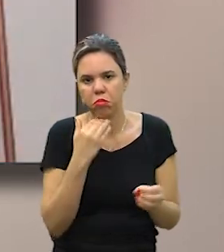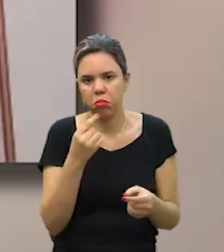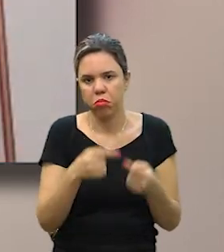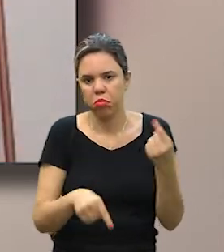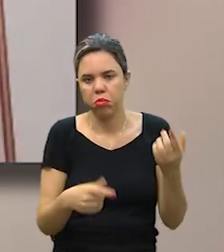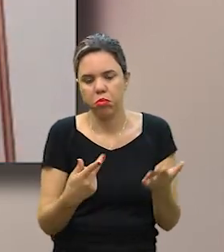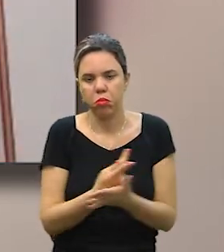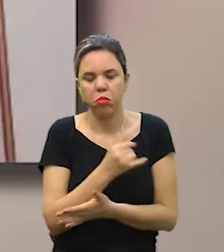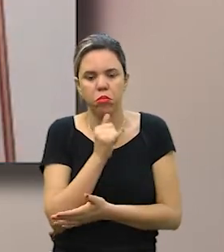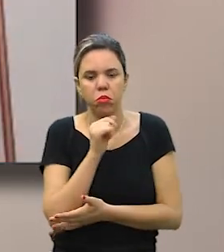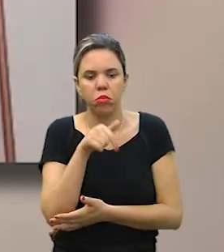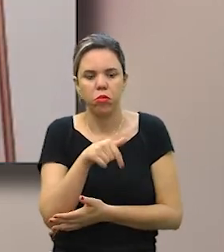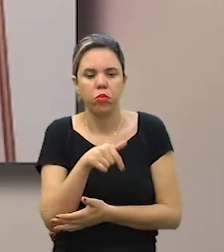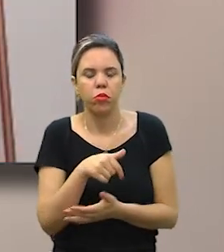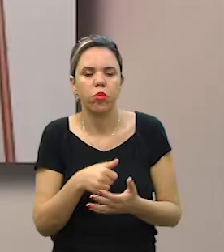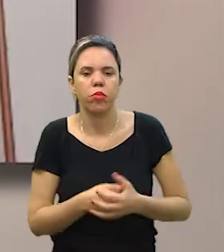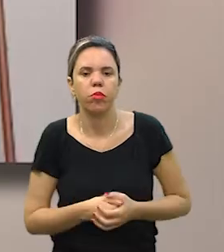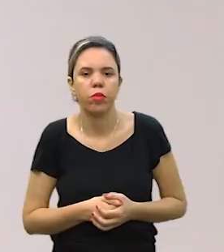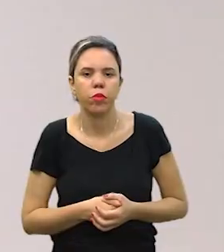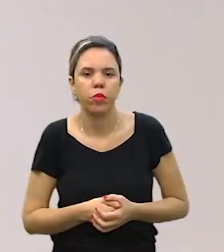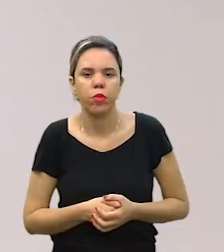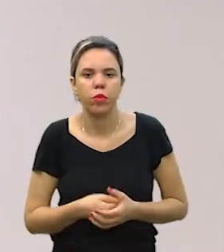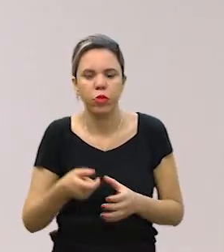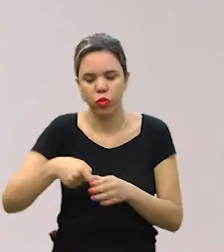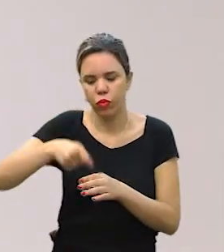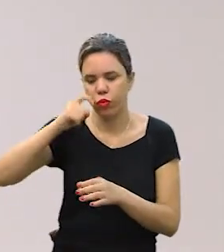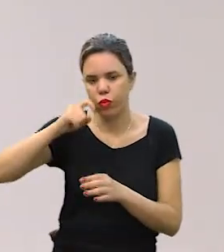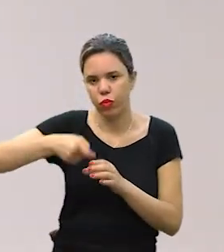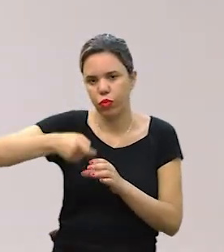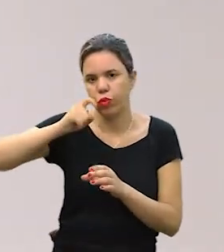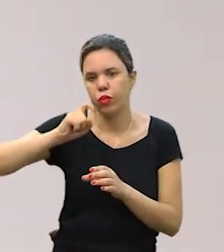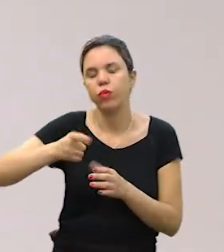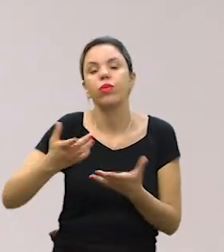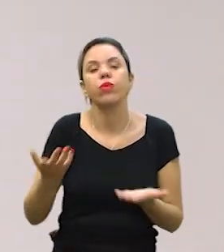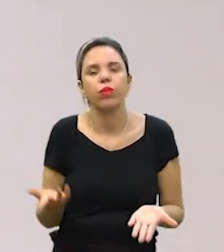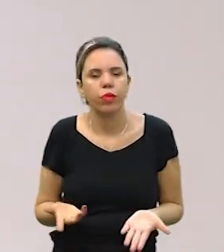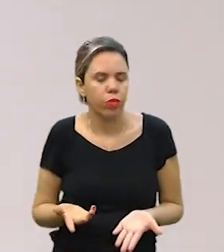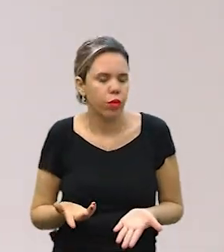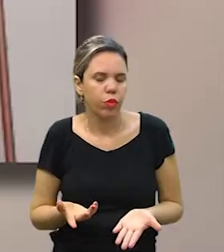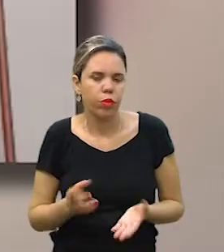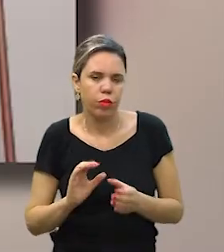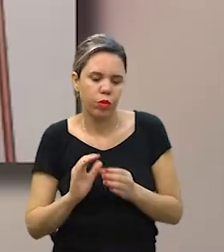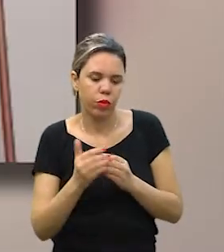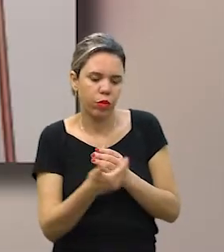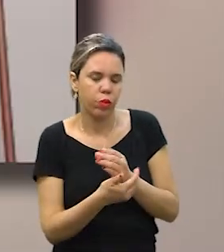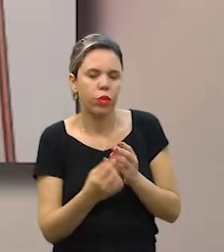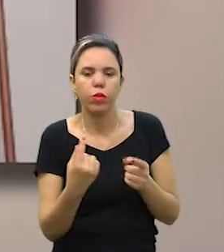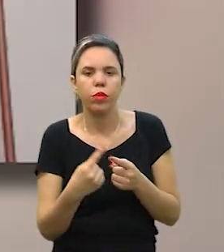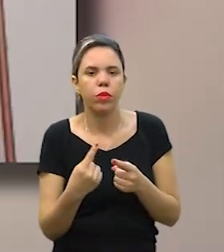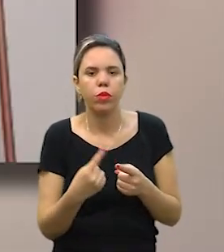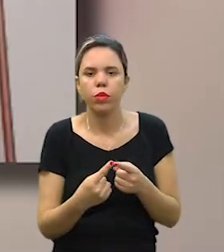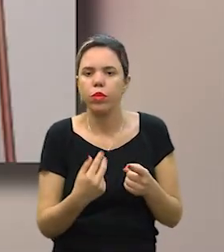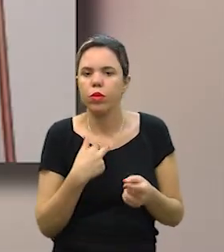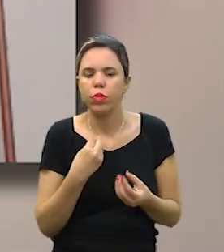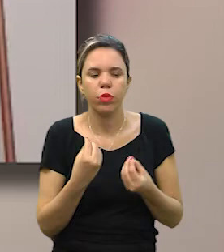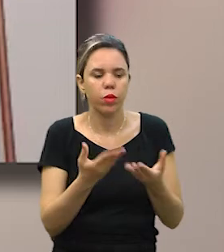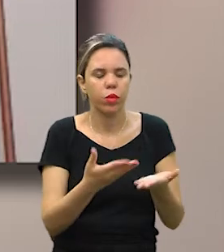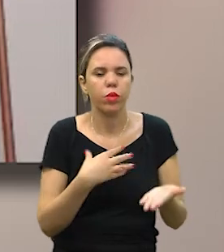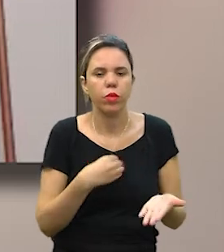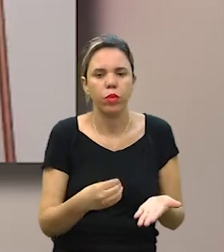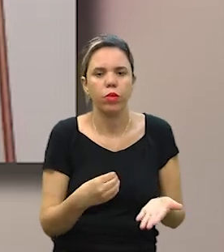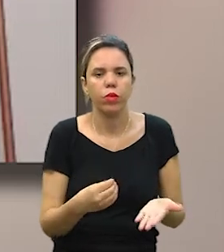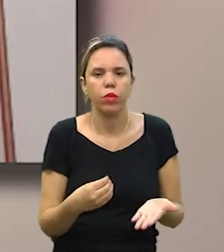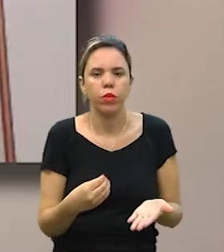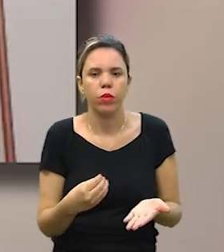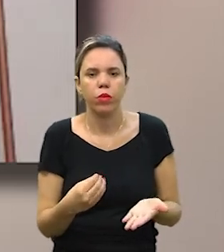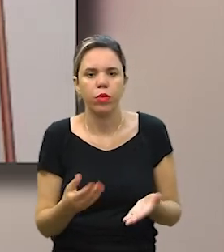nada. Então, vamos dar um exemplo aqui: um iogurte, tá? Por que você não pode dar para o